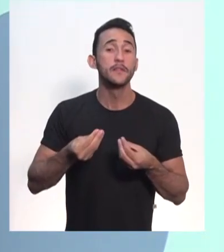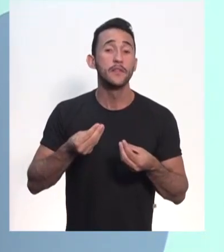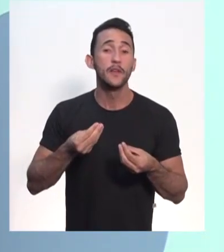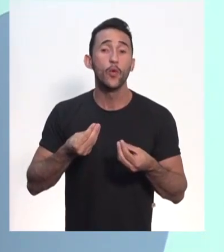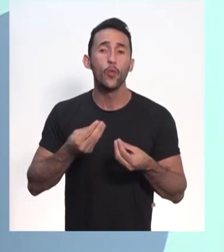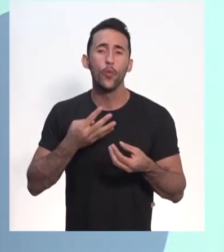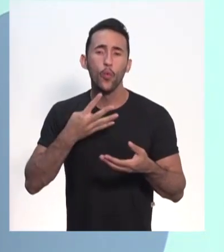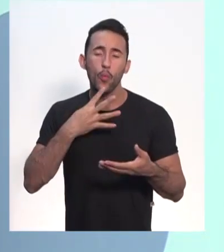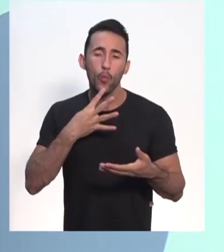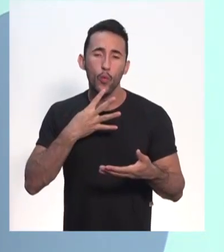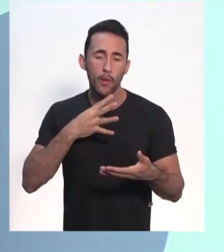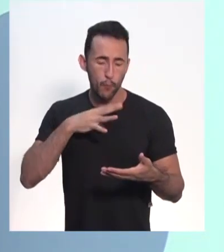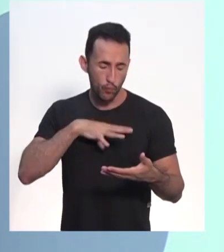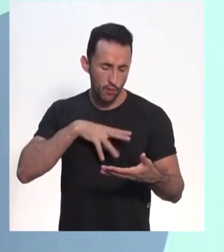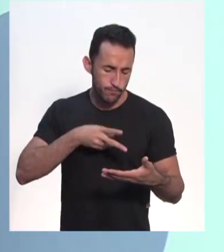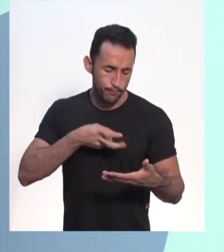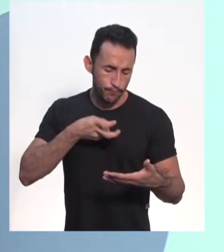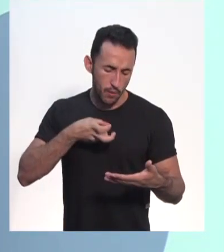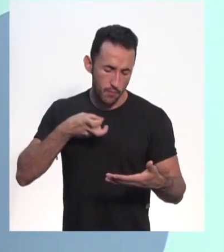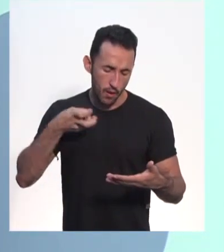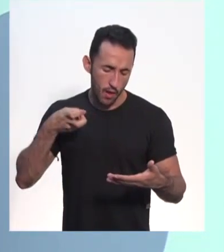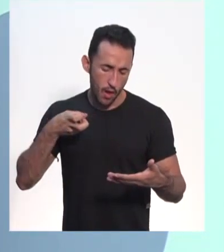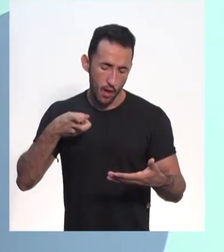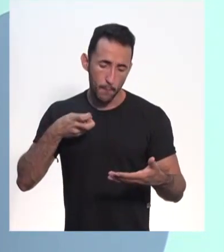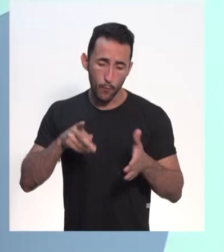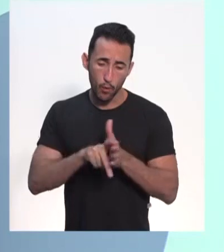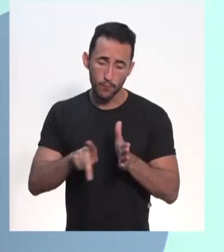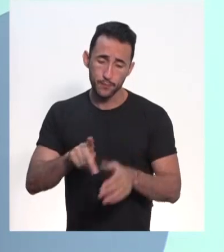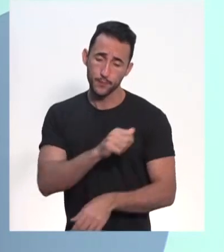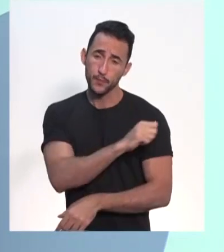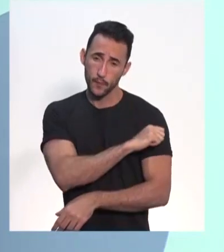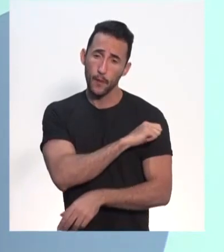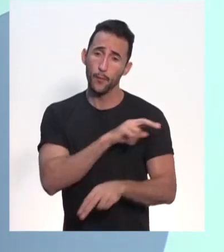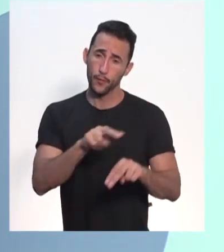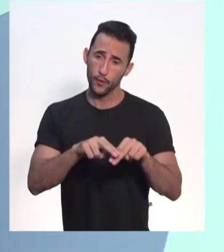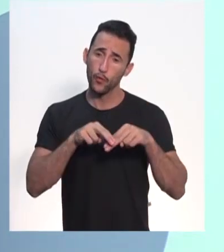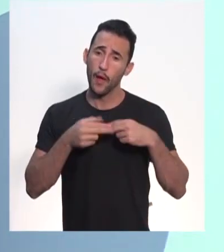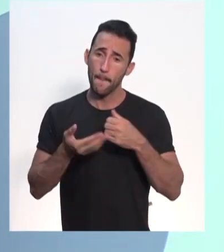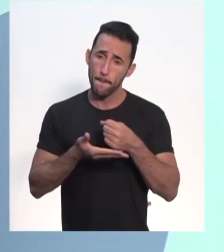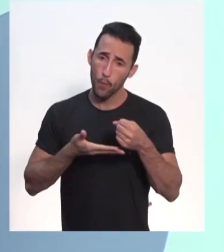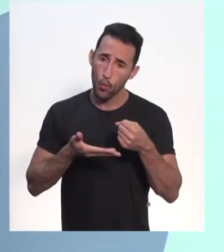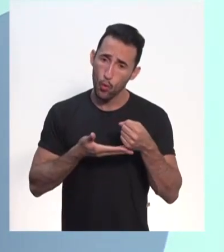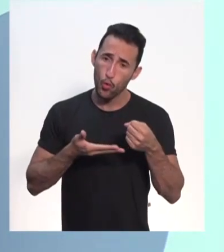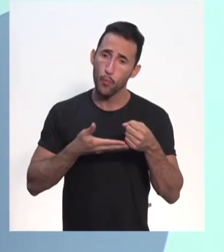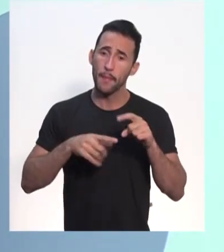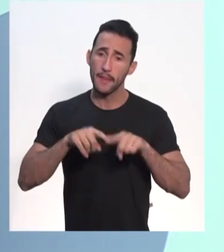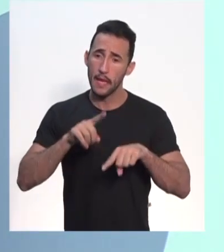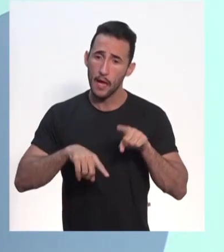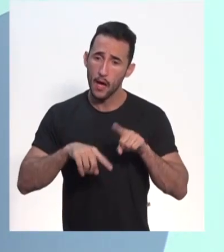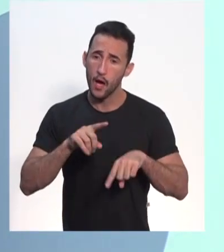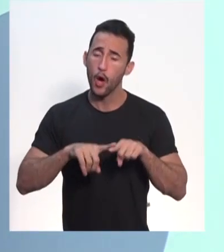alunos consigam desenvolver melhor as habilidades linguísticas em língua inglesa.